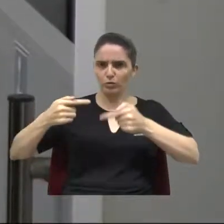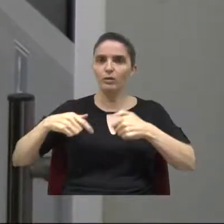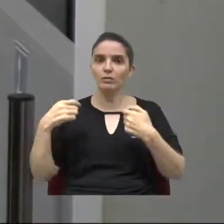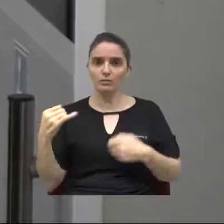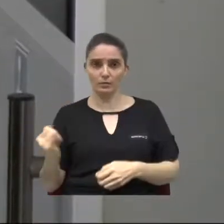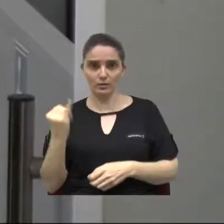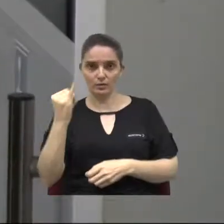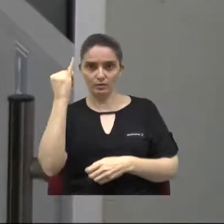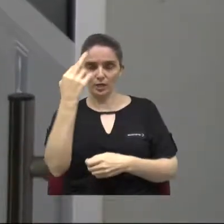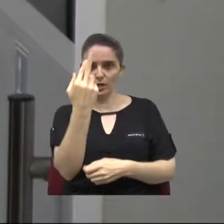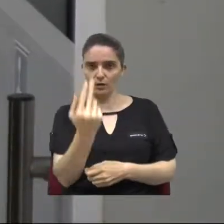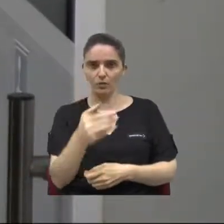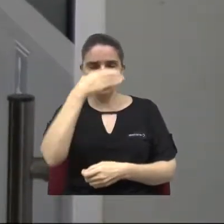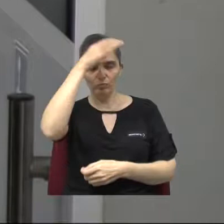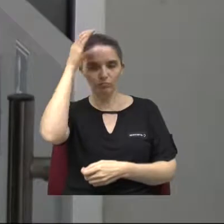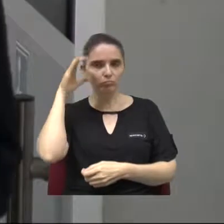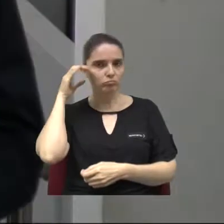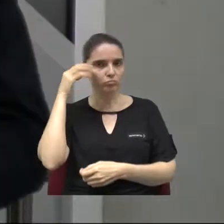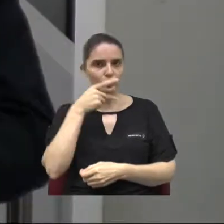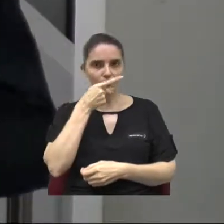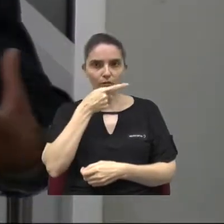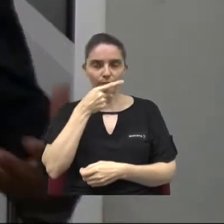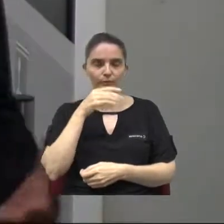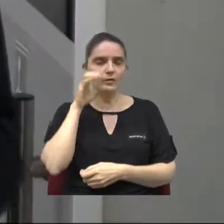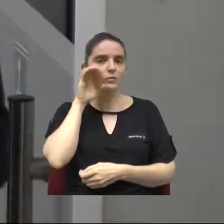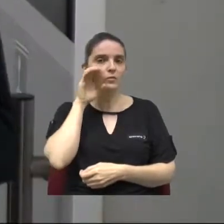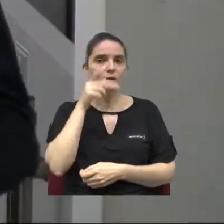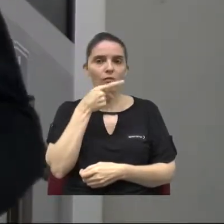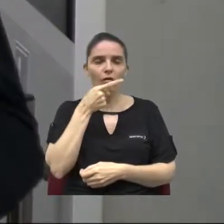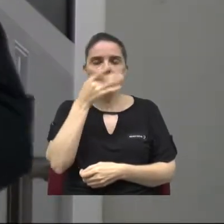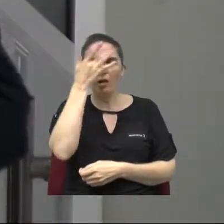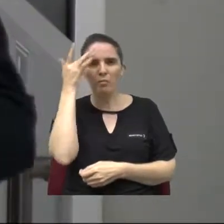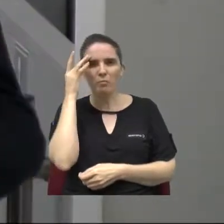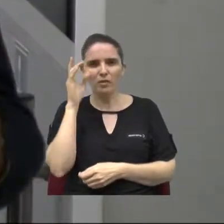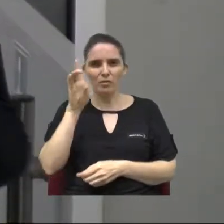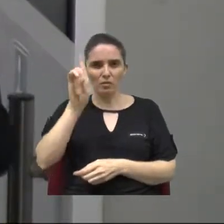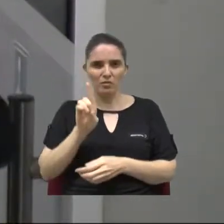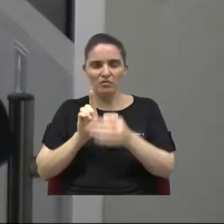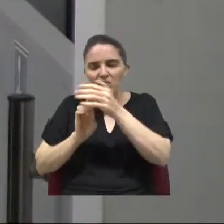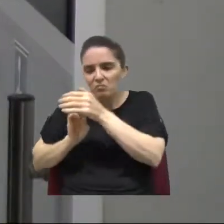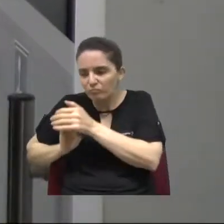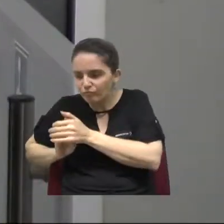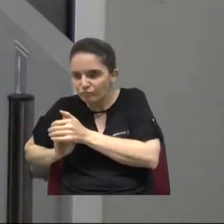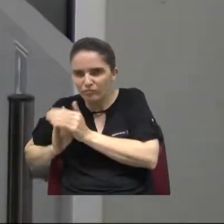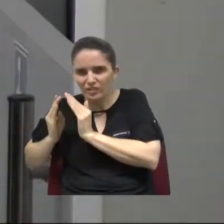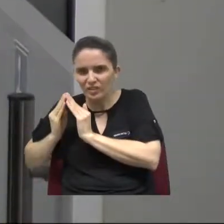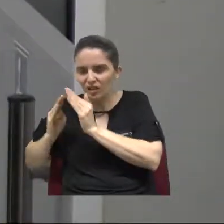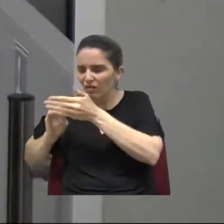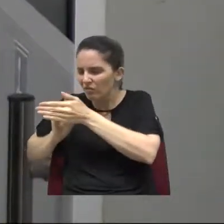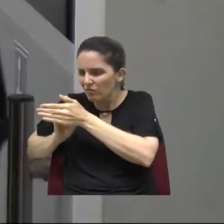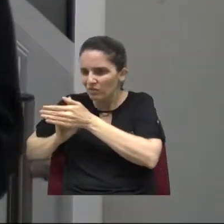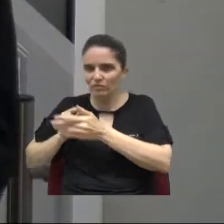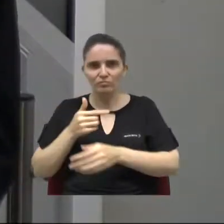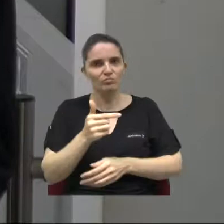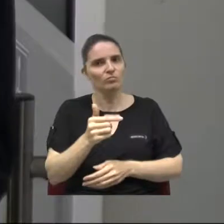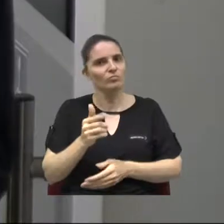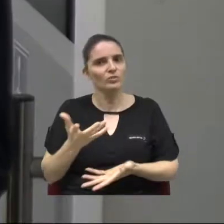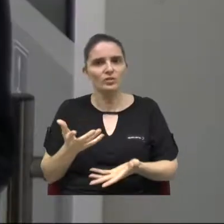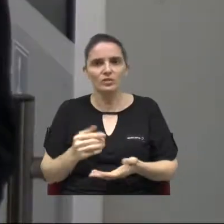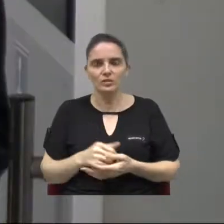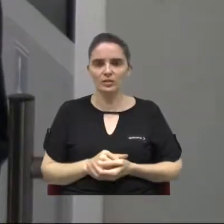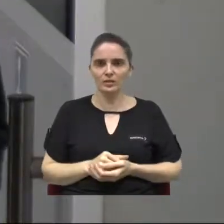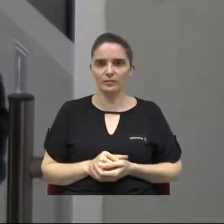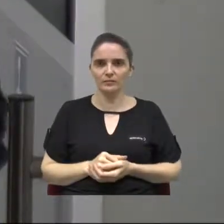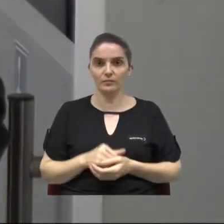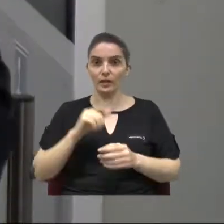como a vereadora Constância disse, antigamente as pessoas ficavam escondidas dentro de casa porque não tinha nenhum tipo de acesso. Em 2014 nós fizemos uma reunião